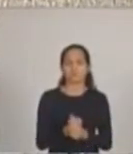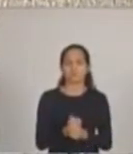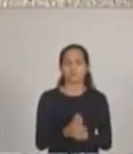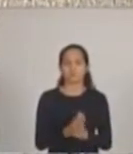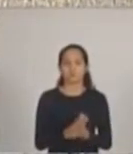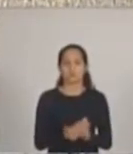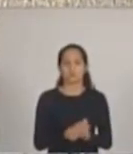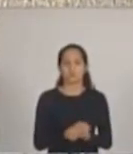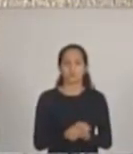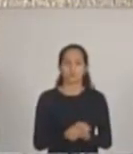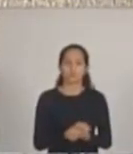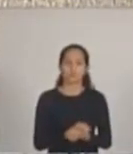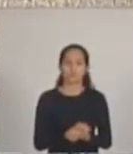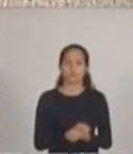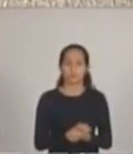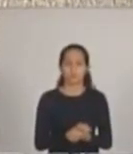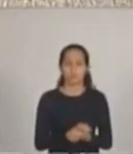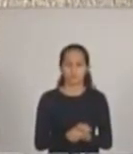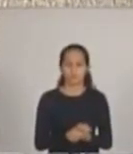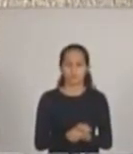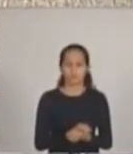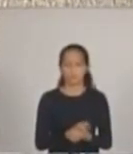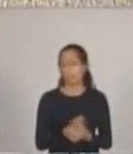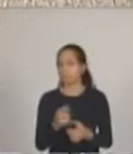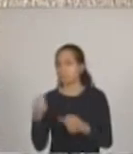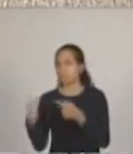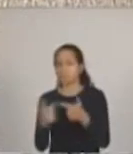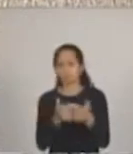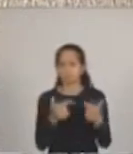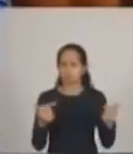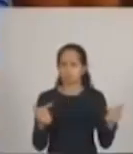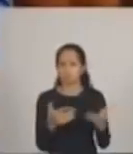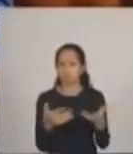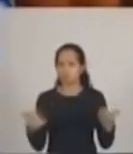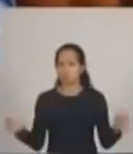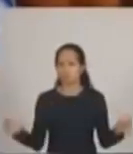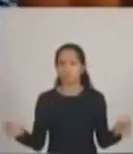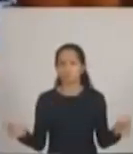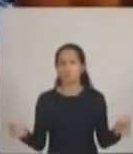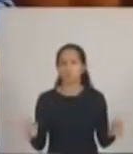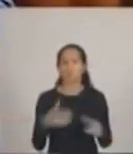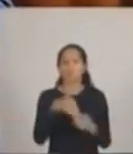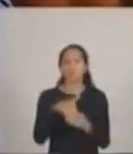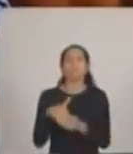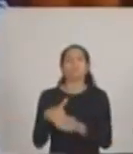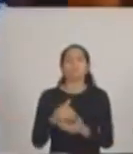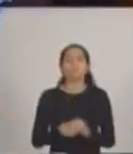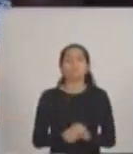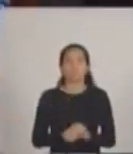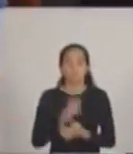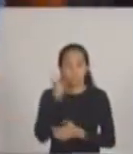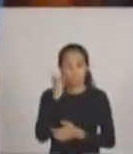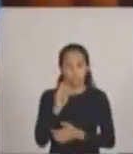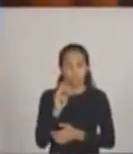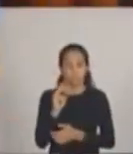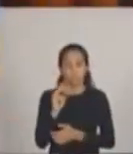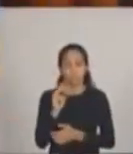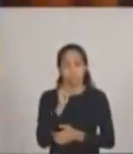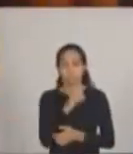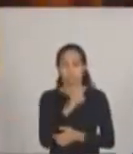então, não tendo mais quem queira discutir, em votação. Deputado Vandinho Leite, como vota na Comissão de